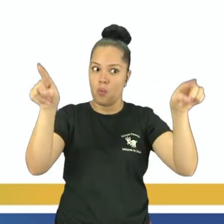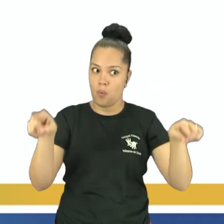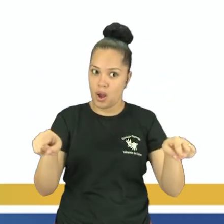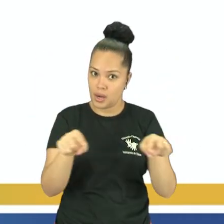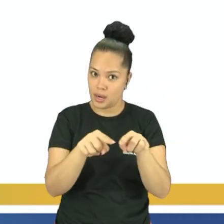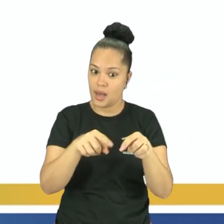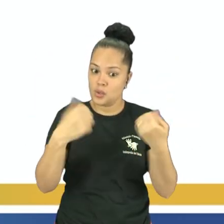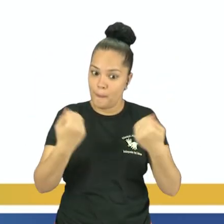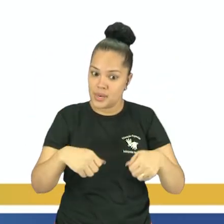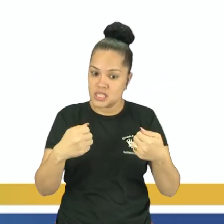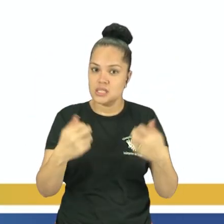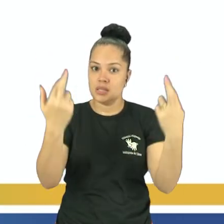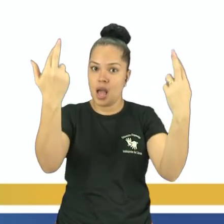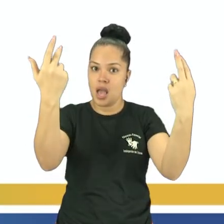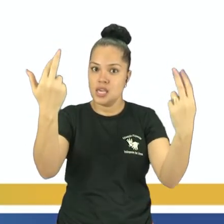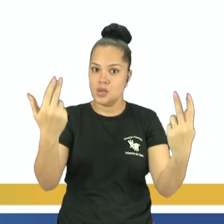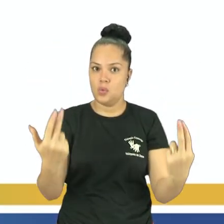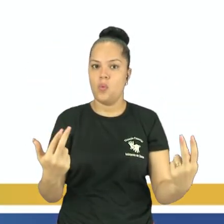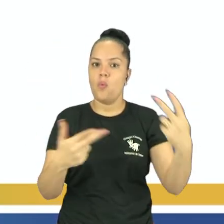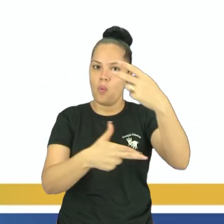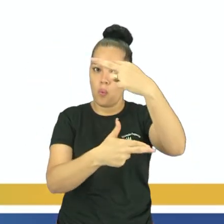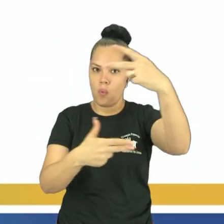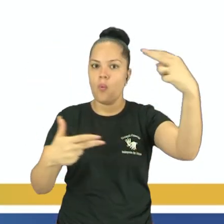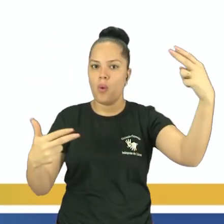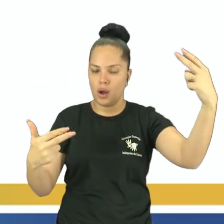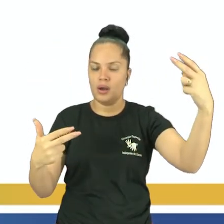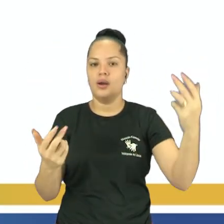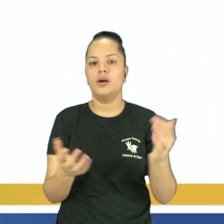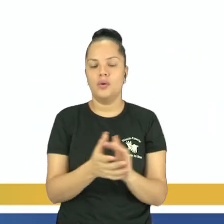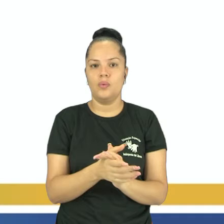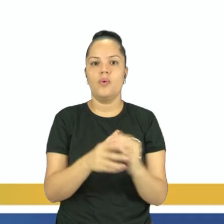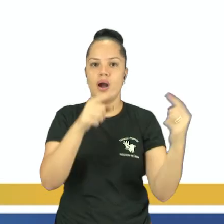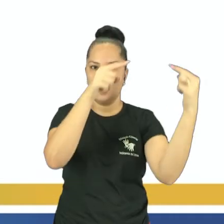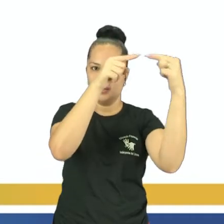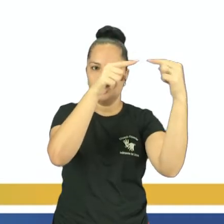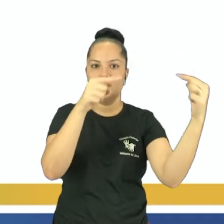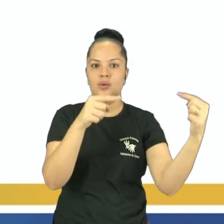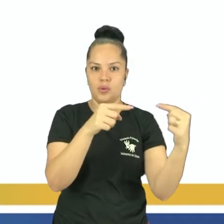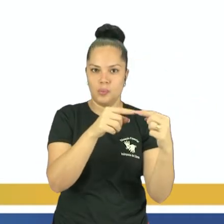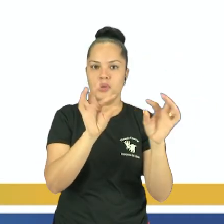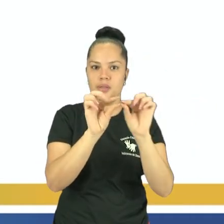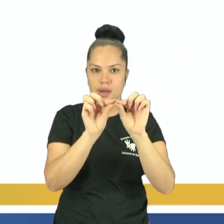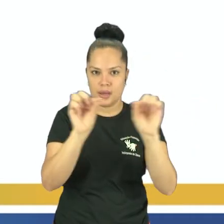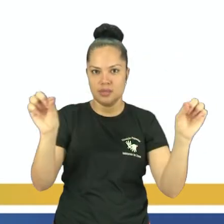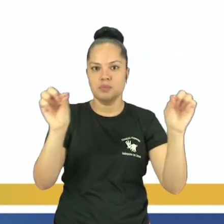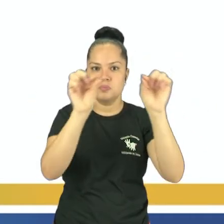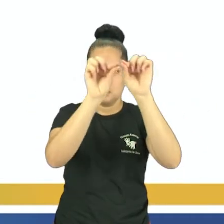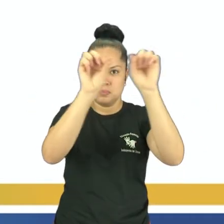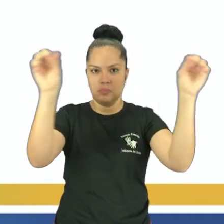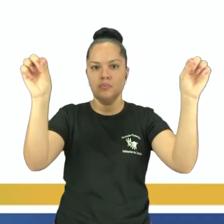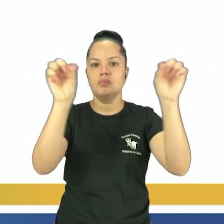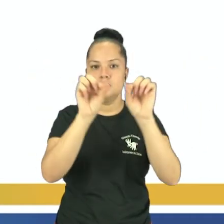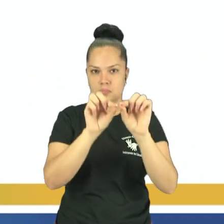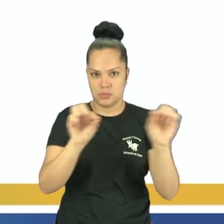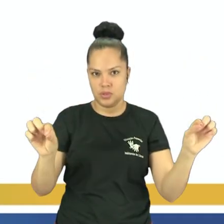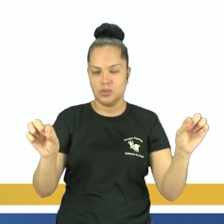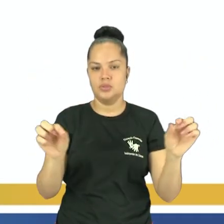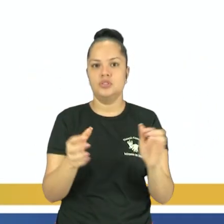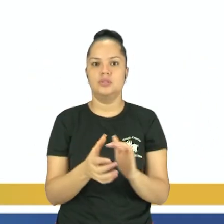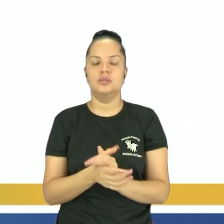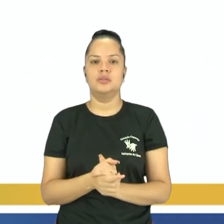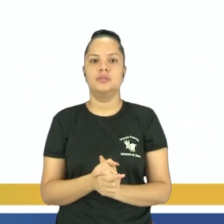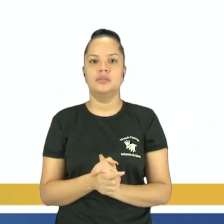ângulos desse polígono, né, forem ângulos de 90 graus e todas as medidas de lados, né, dos lados aí